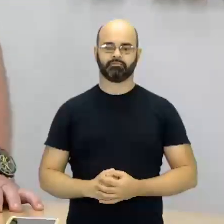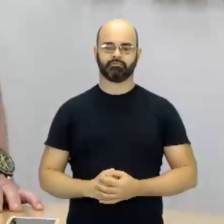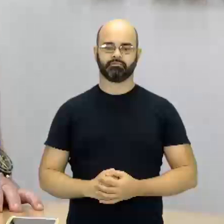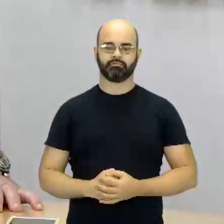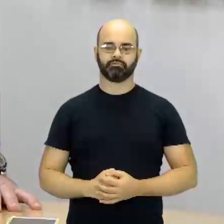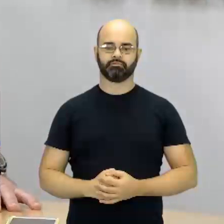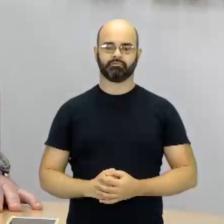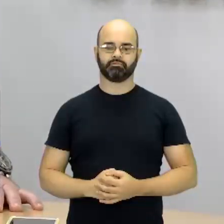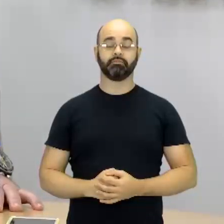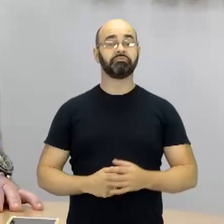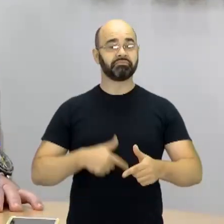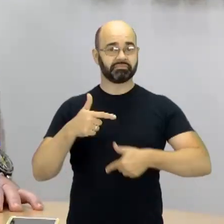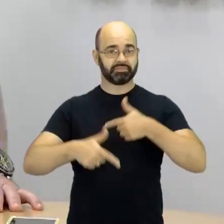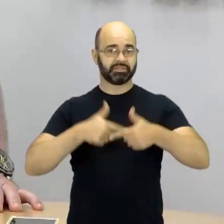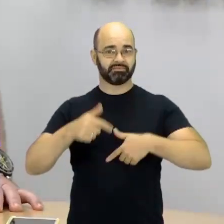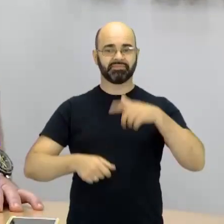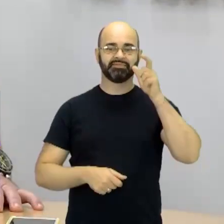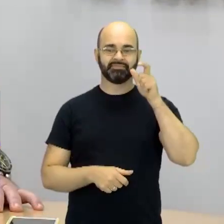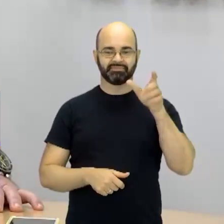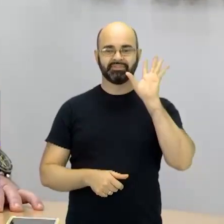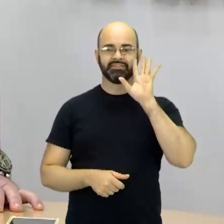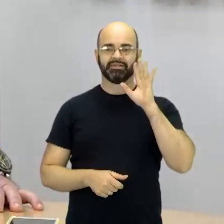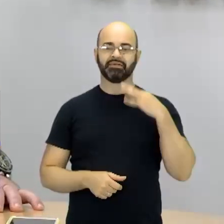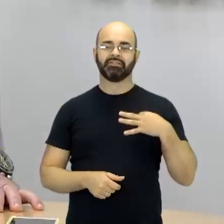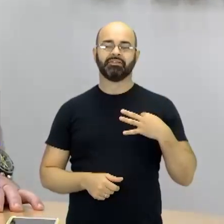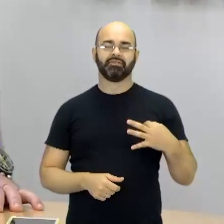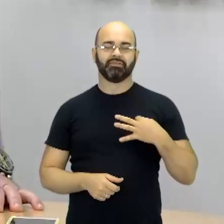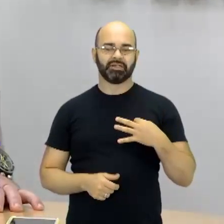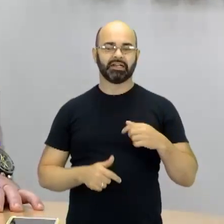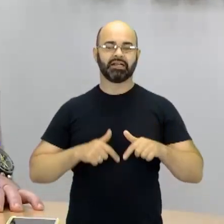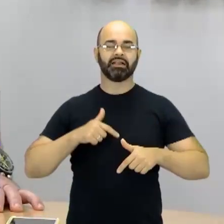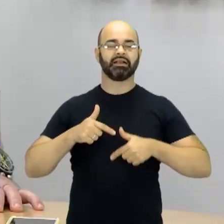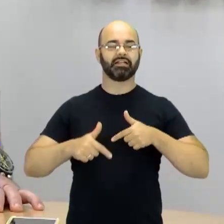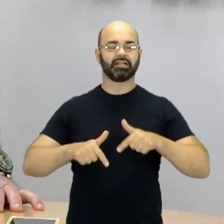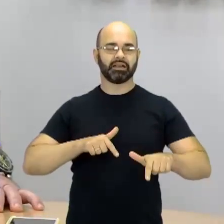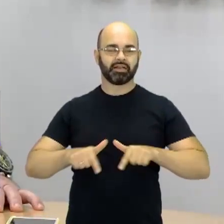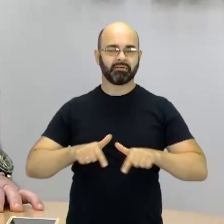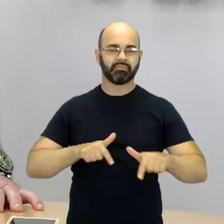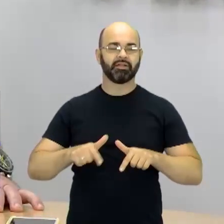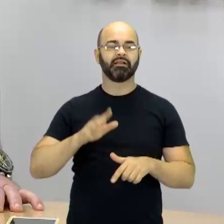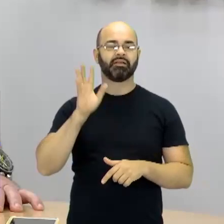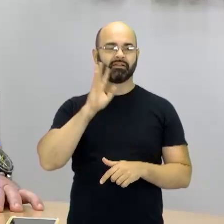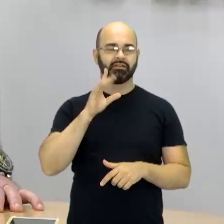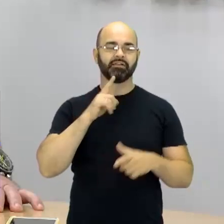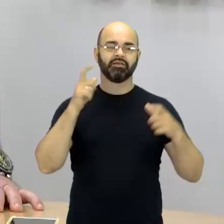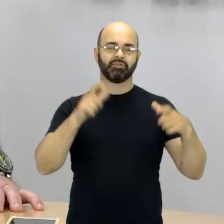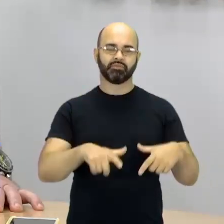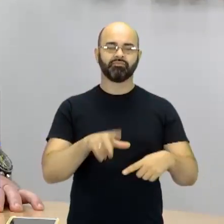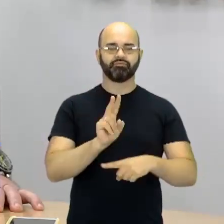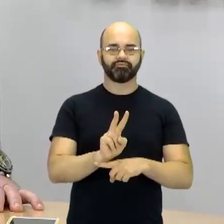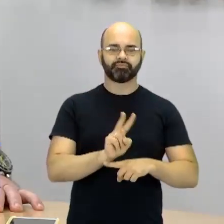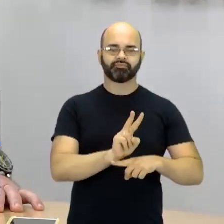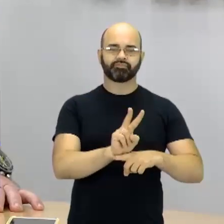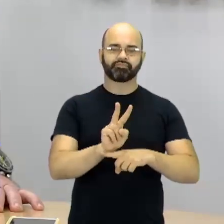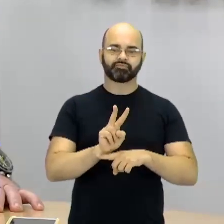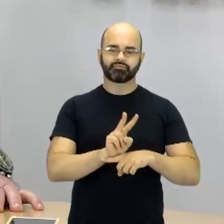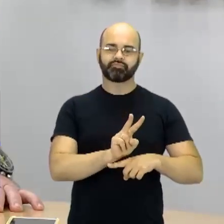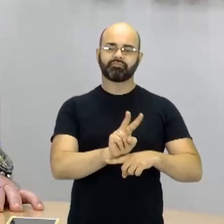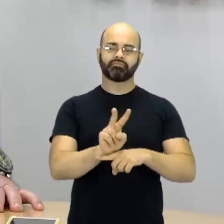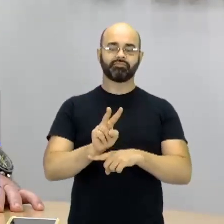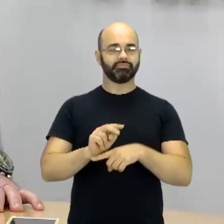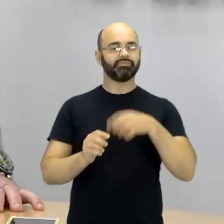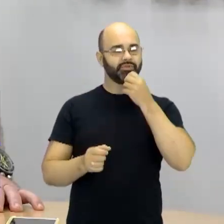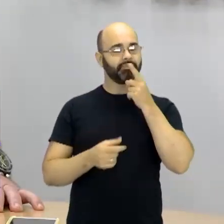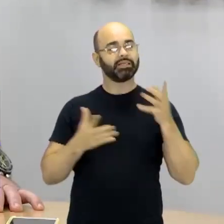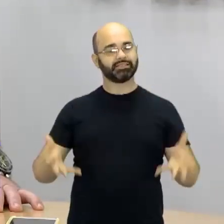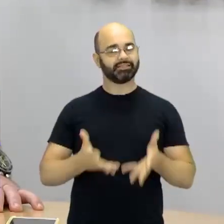Legal esse trabalho, né, Magro? De voluntariado, né? Trabalha aí com as unidades de conservação, né? E aí até incentiva, né, logicamente,